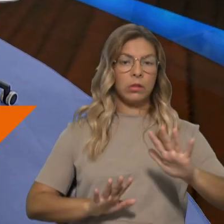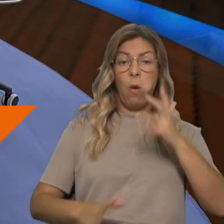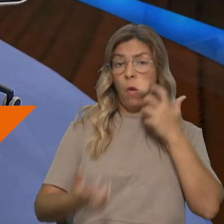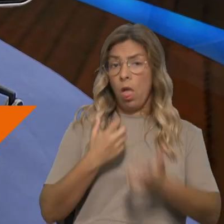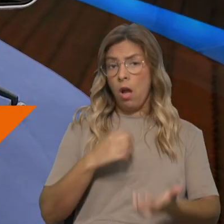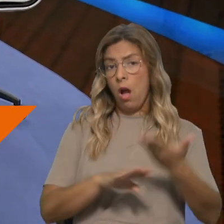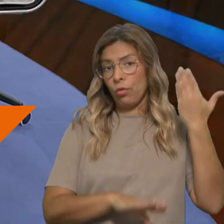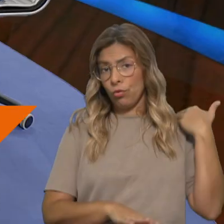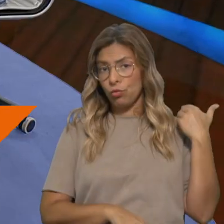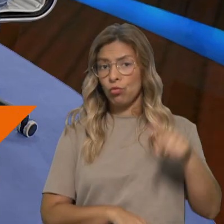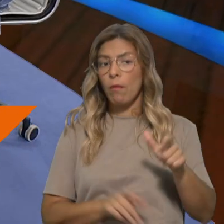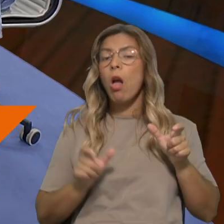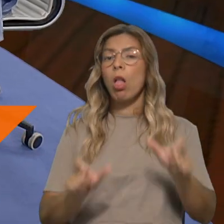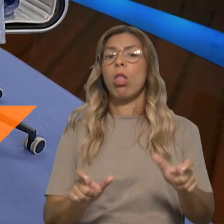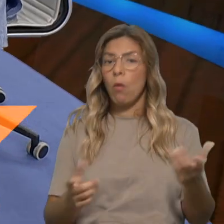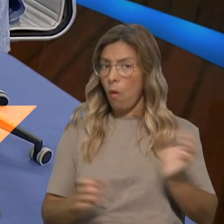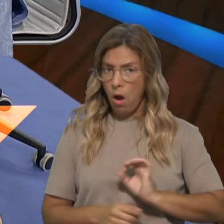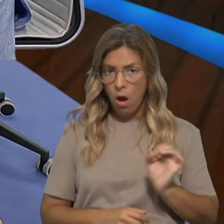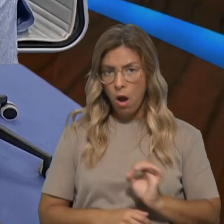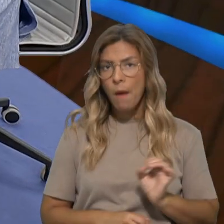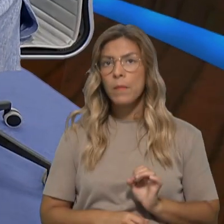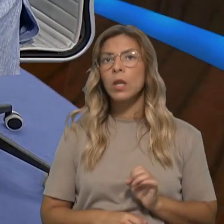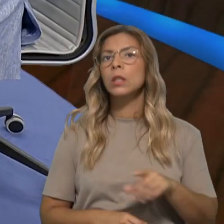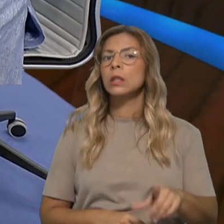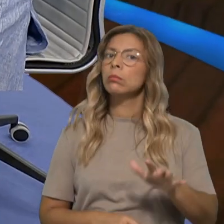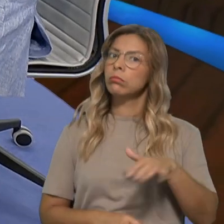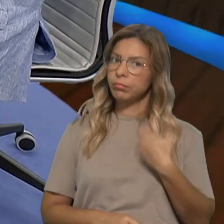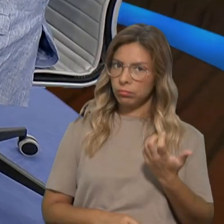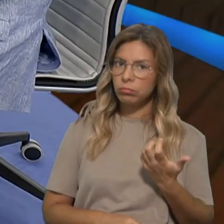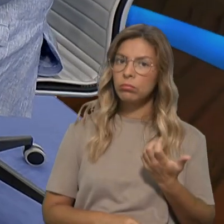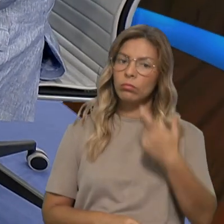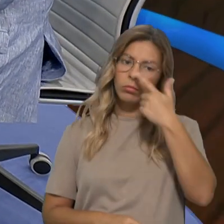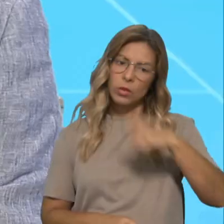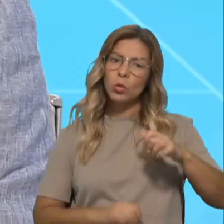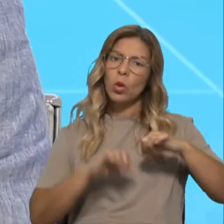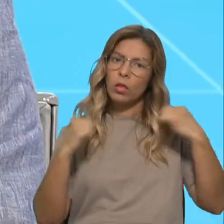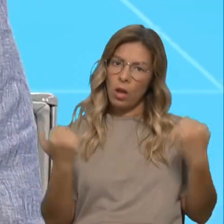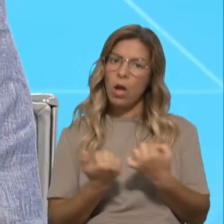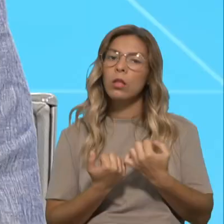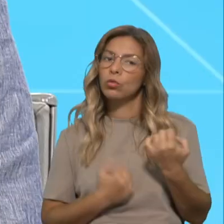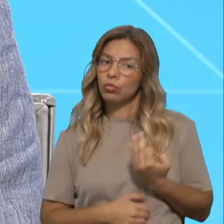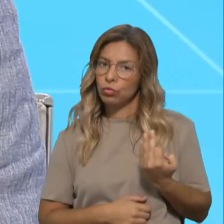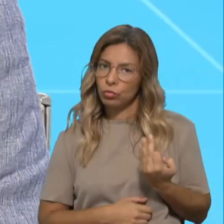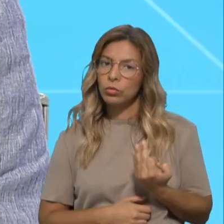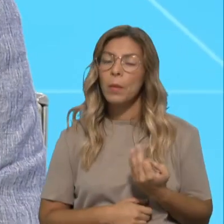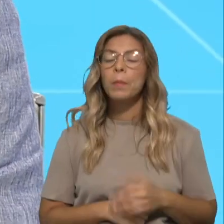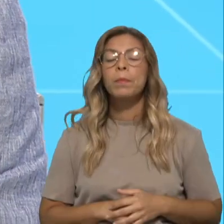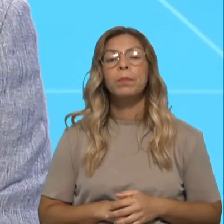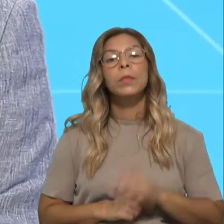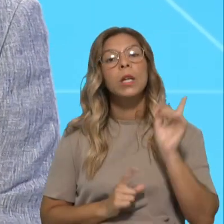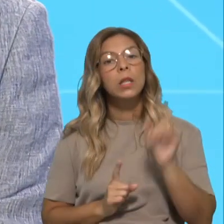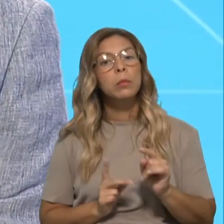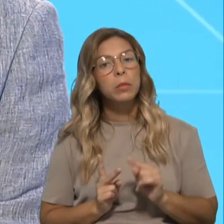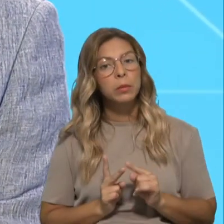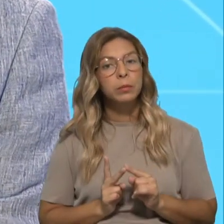essa é uma fonte enorme de radicalização das sociedades. Há também fenómenos